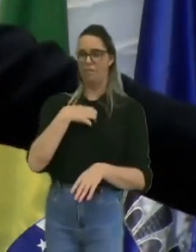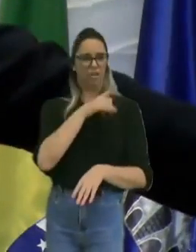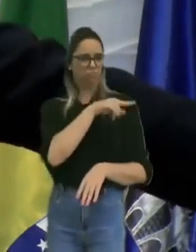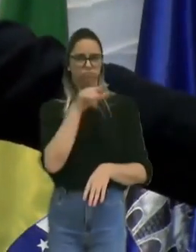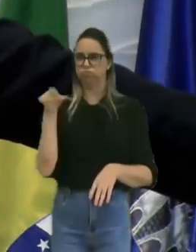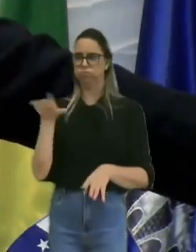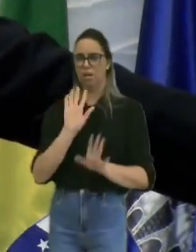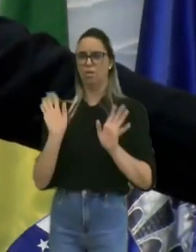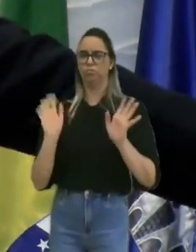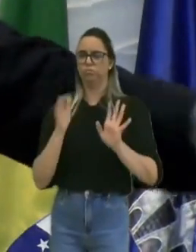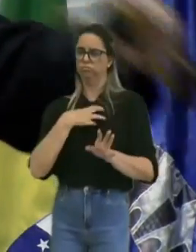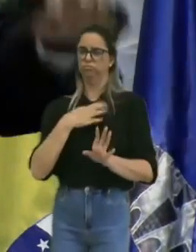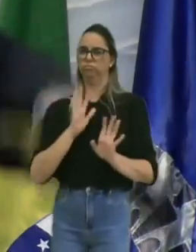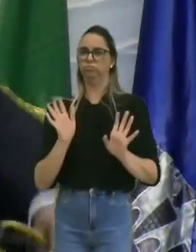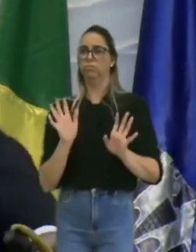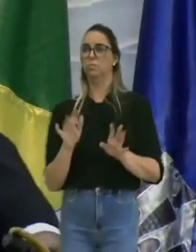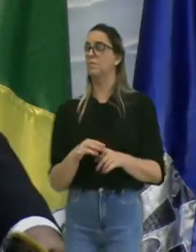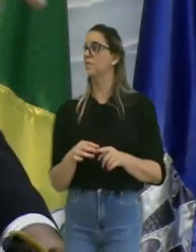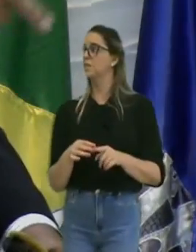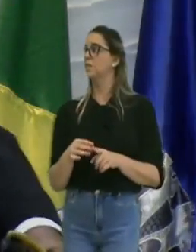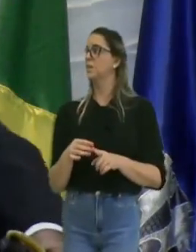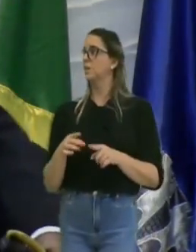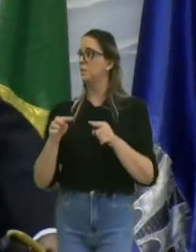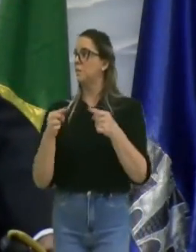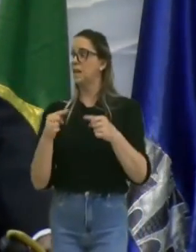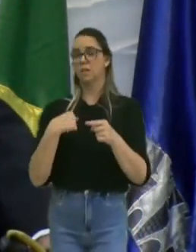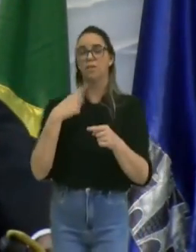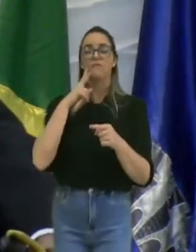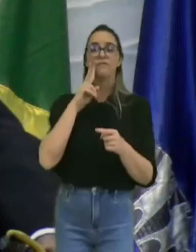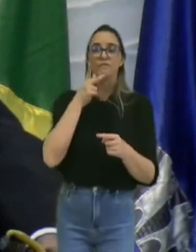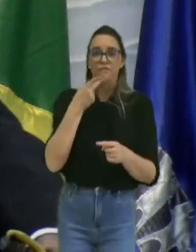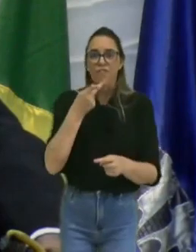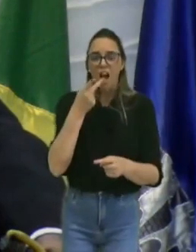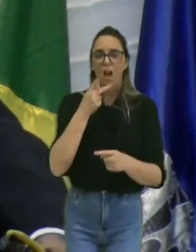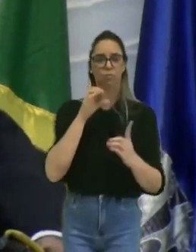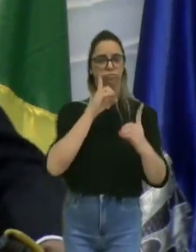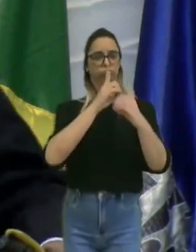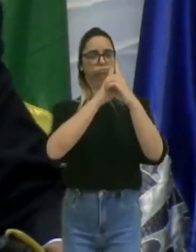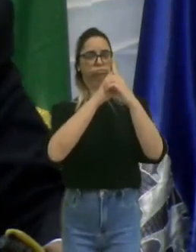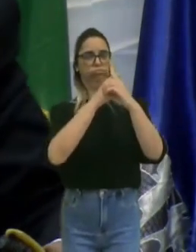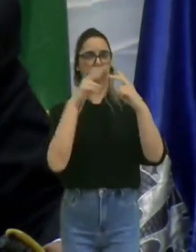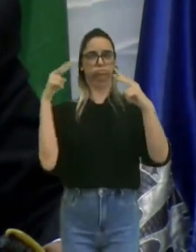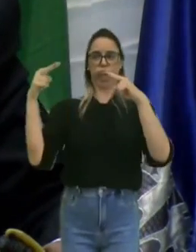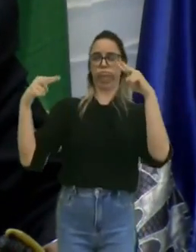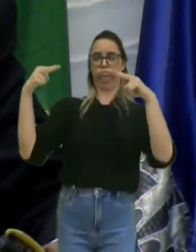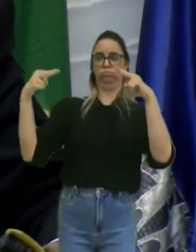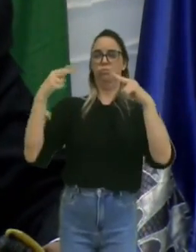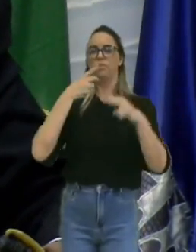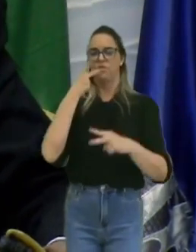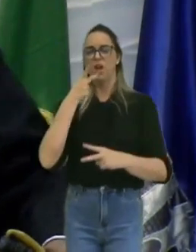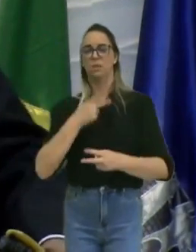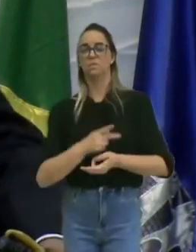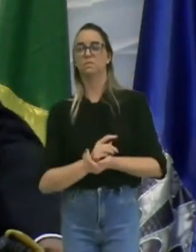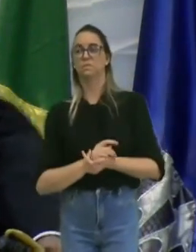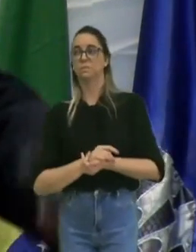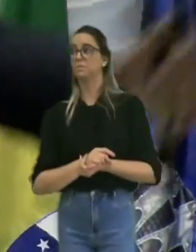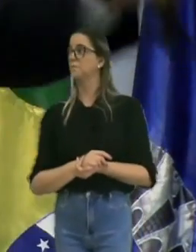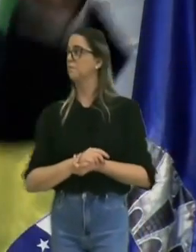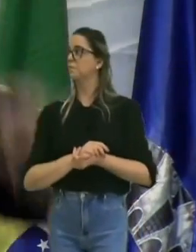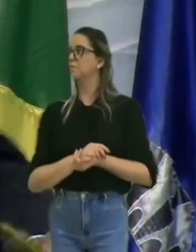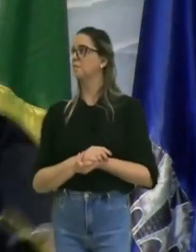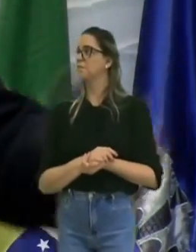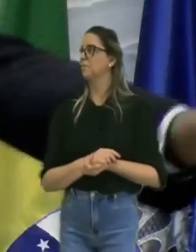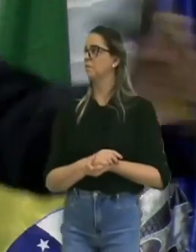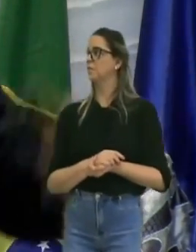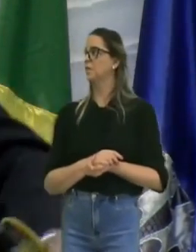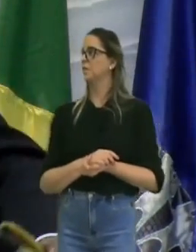ninguém. Só que eu tenho que dizer aqui na cara de vocês. Sempre admirei vocês. Sempre admirei vocês, principalmente nosso